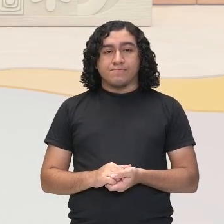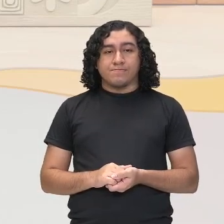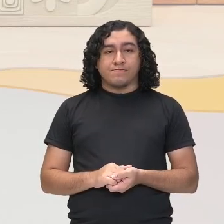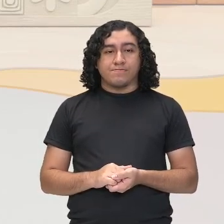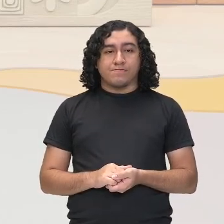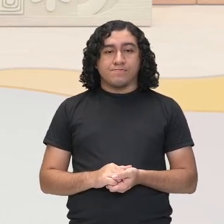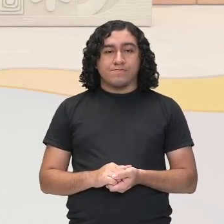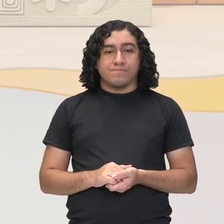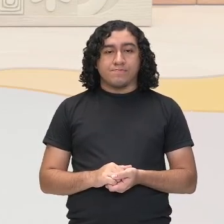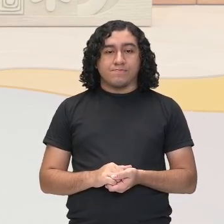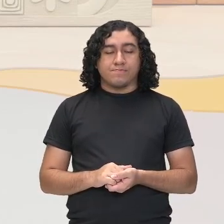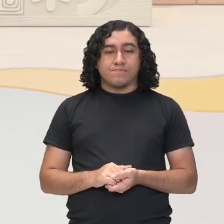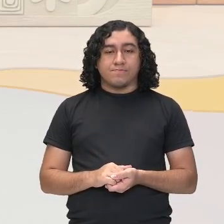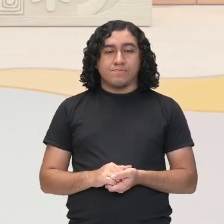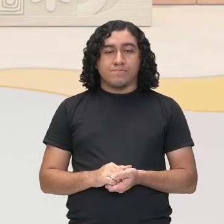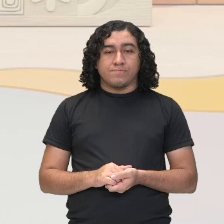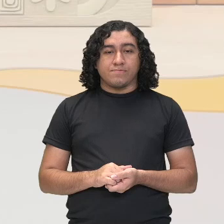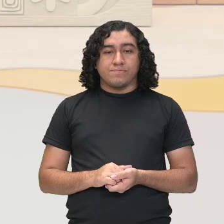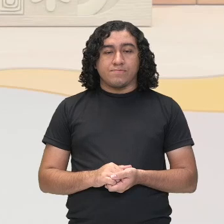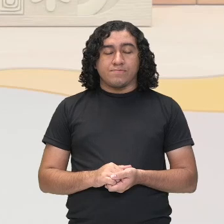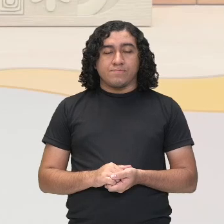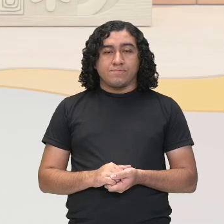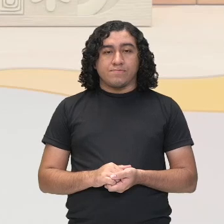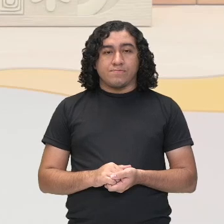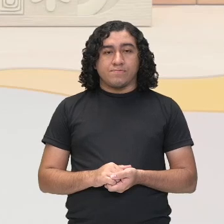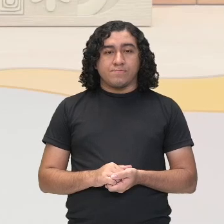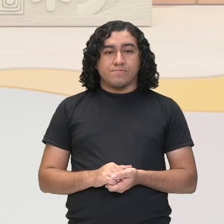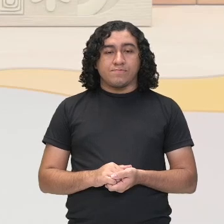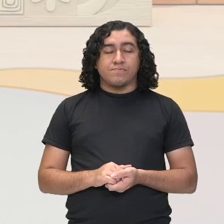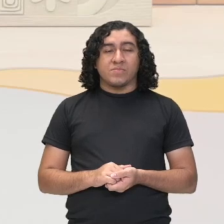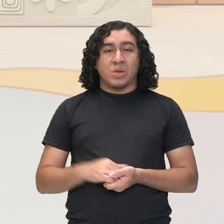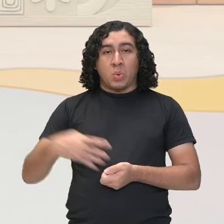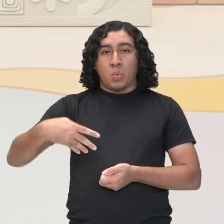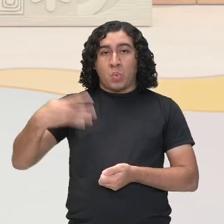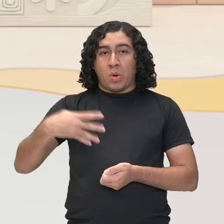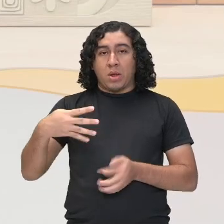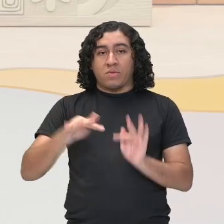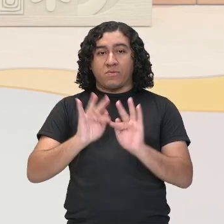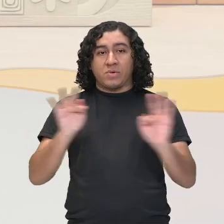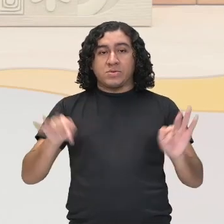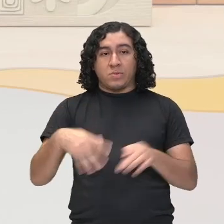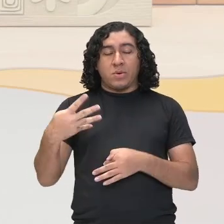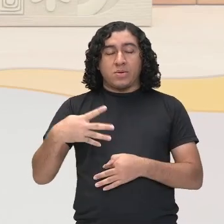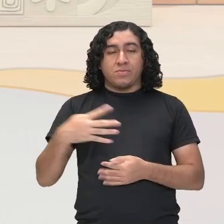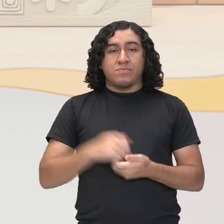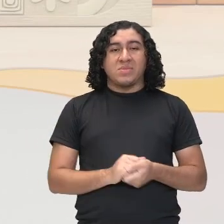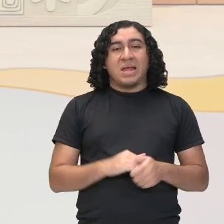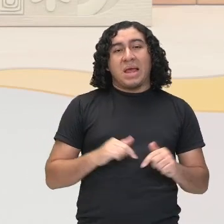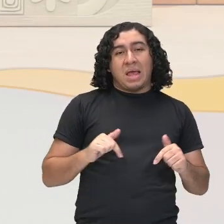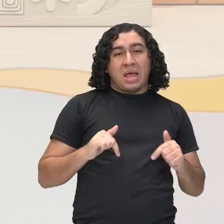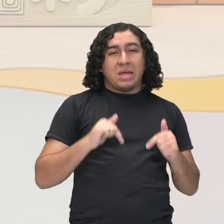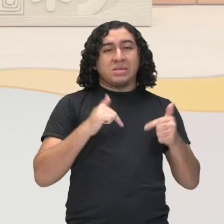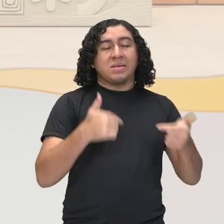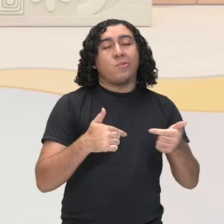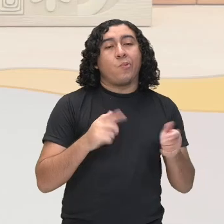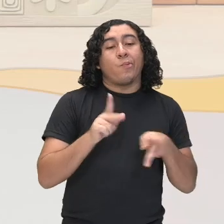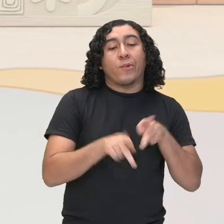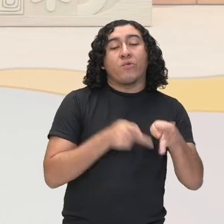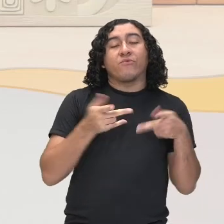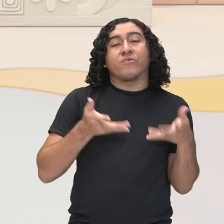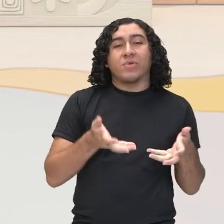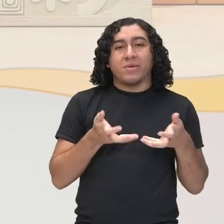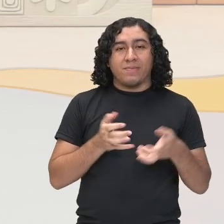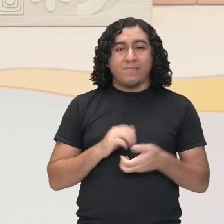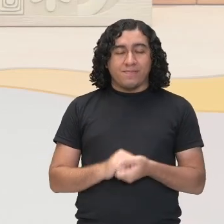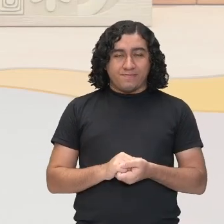as ações populares e as ações impopulares. As ações populares, aquelas que agradam ao povo, que são